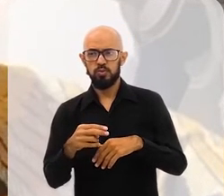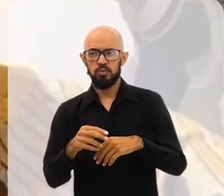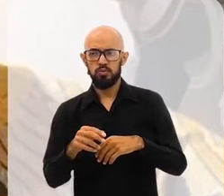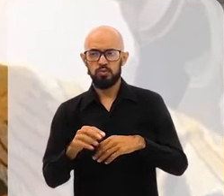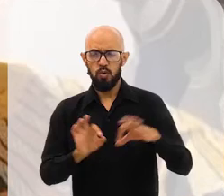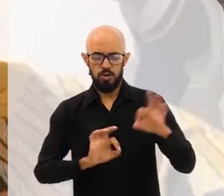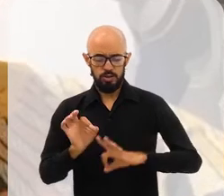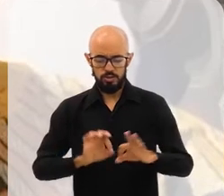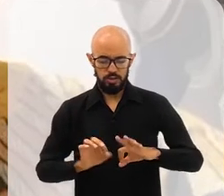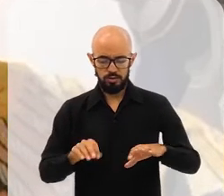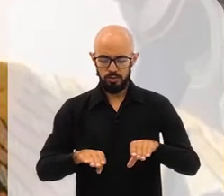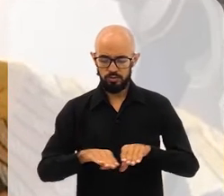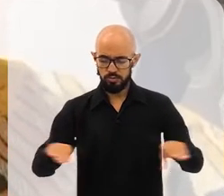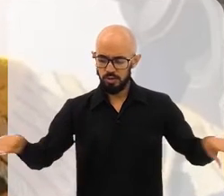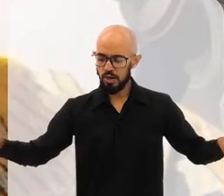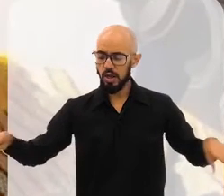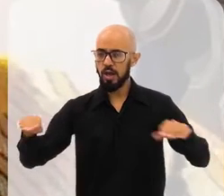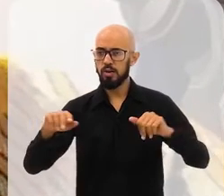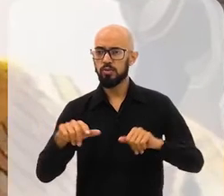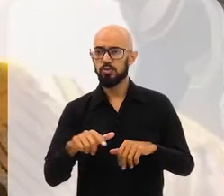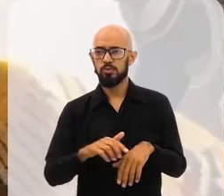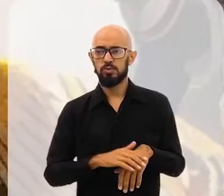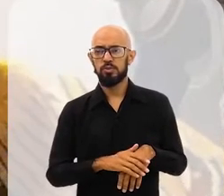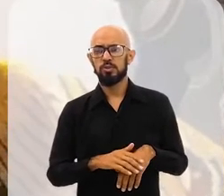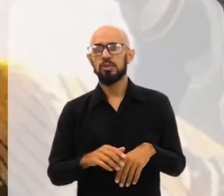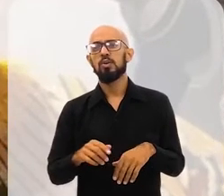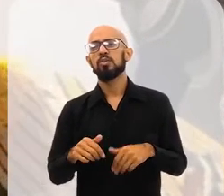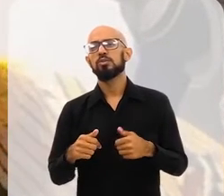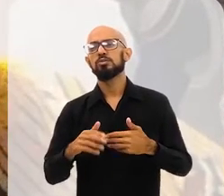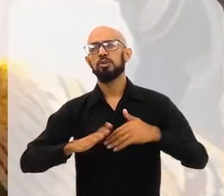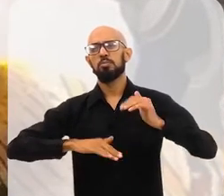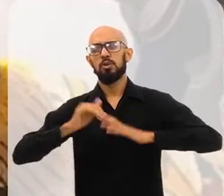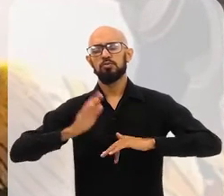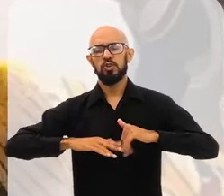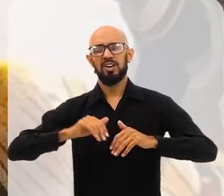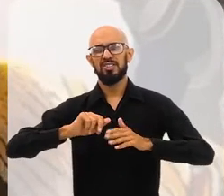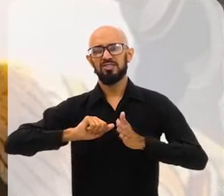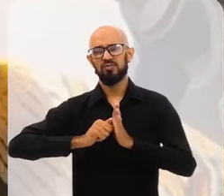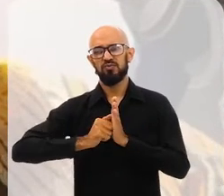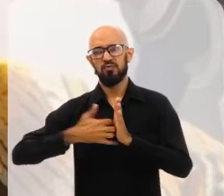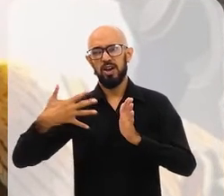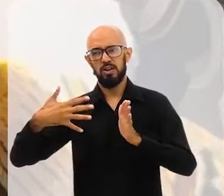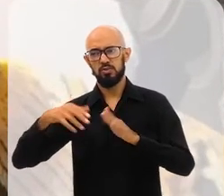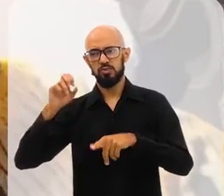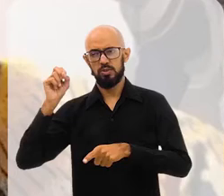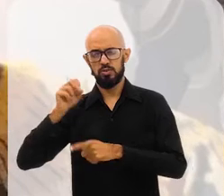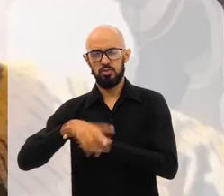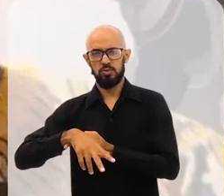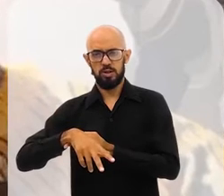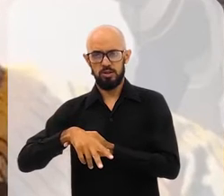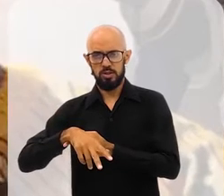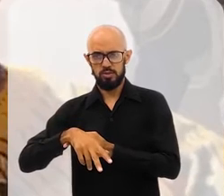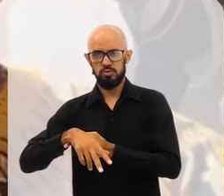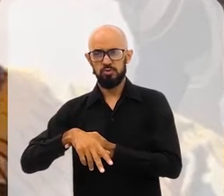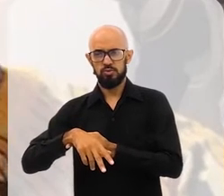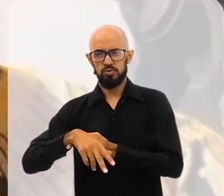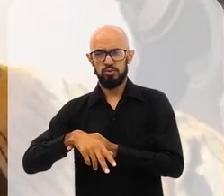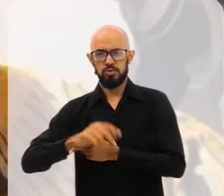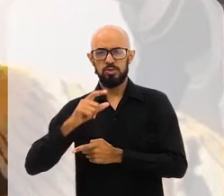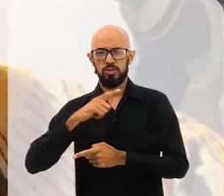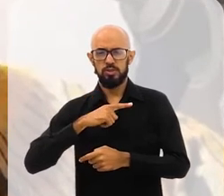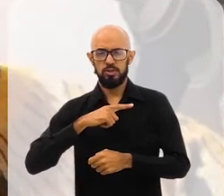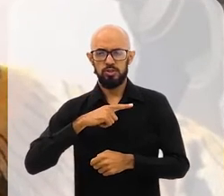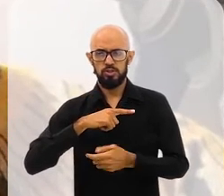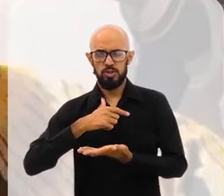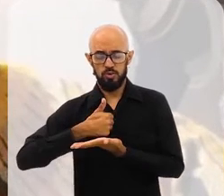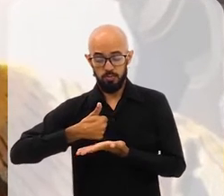o cenário é quando o preste eram quadros profissionais que eram contratados para descobrir esse processo